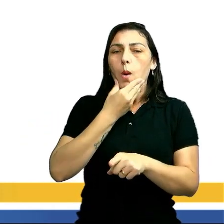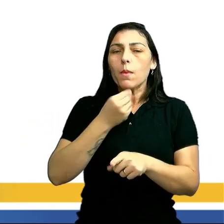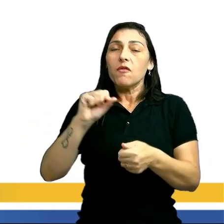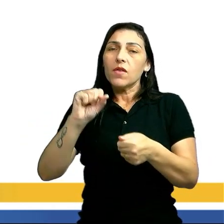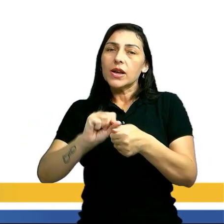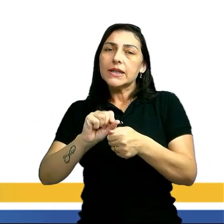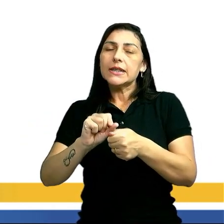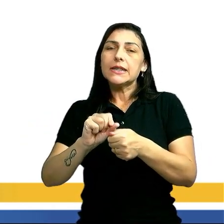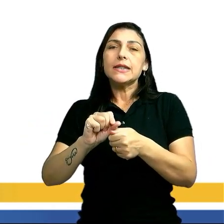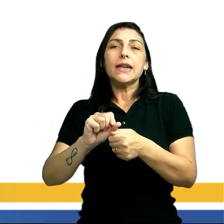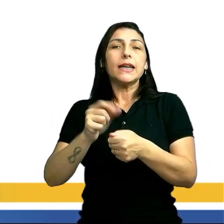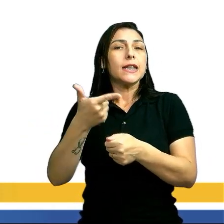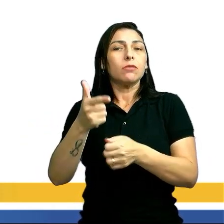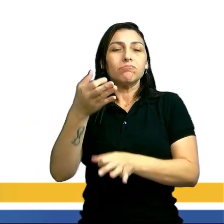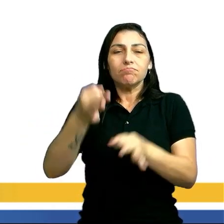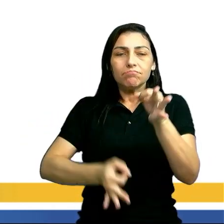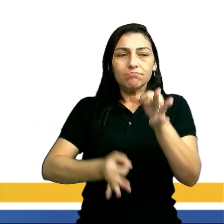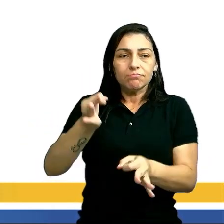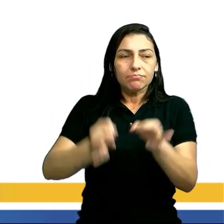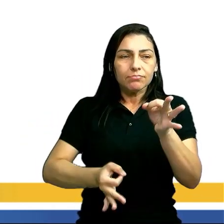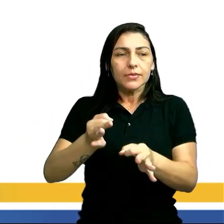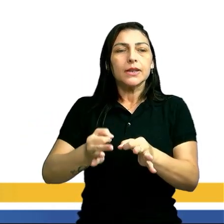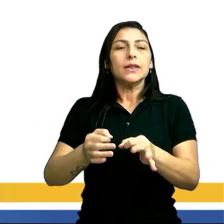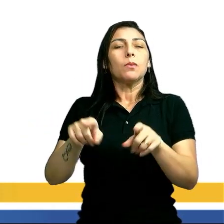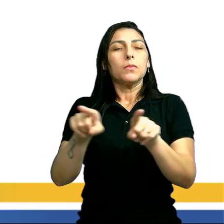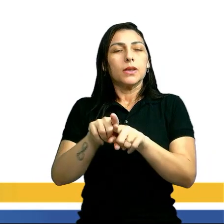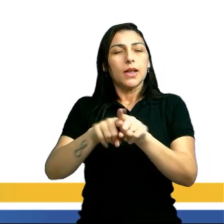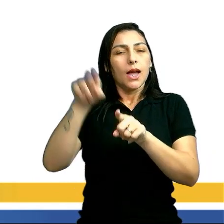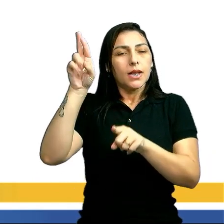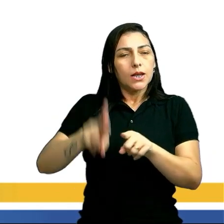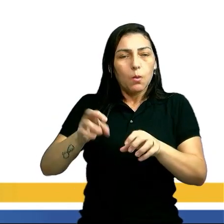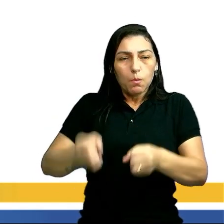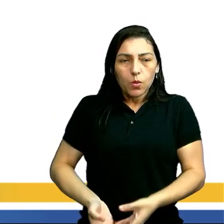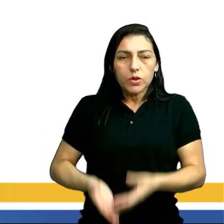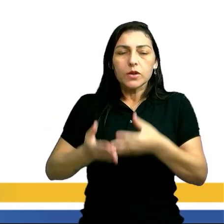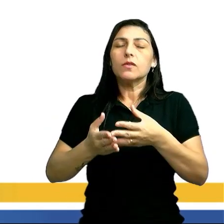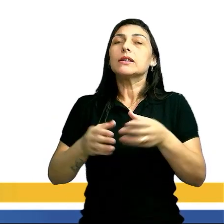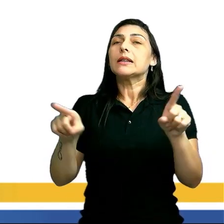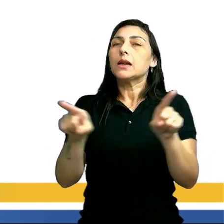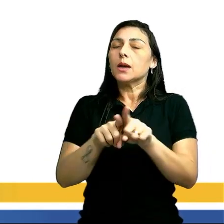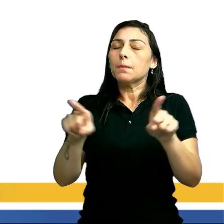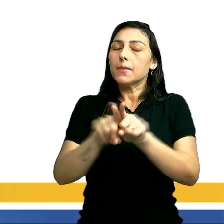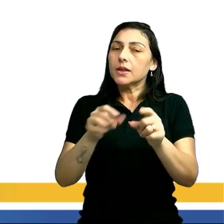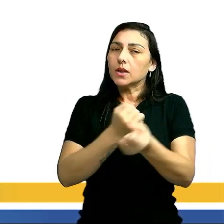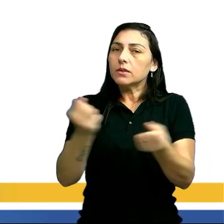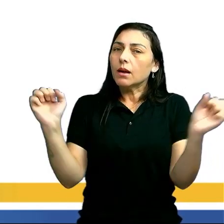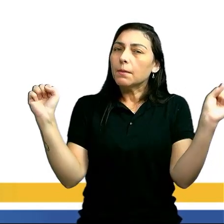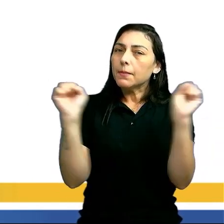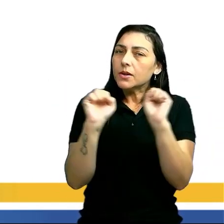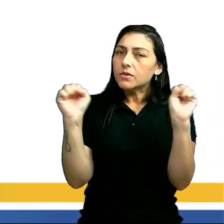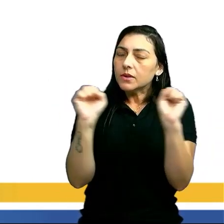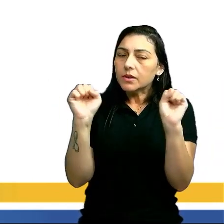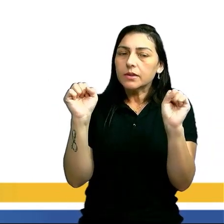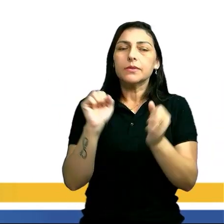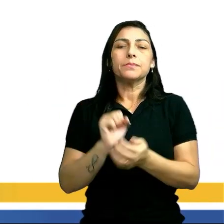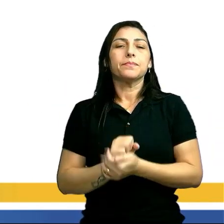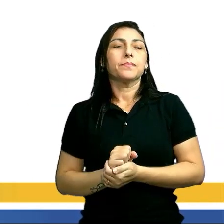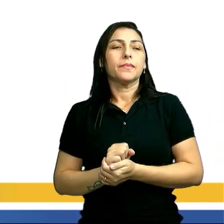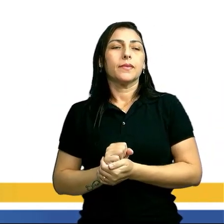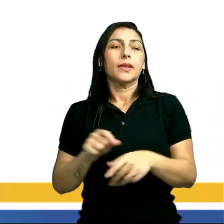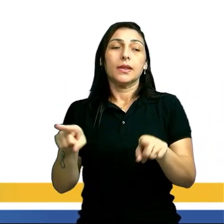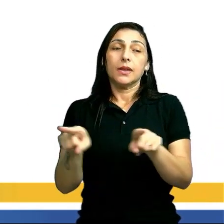o homem a agir de forma injusta, obscurecendo a razão e motivando as ações